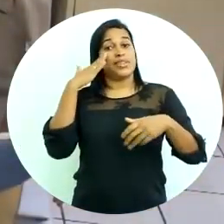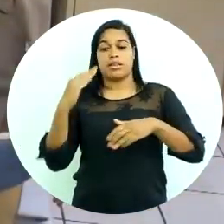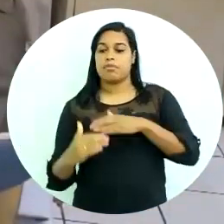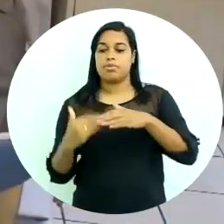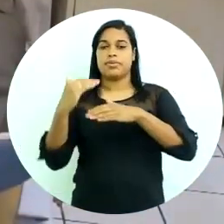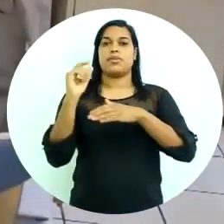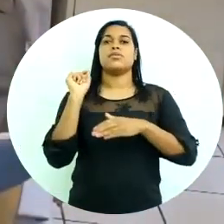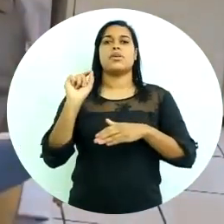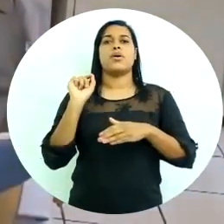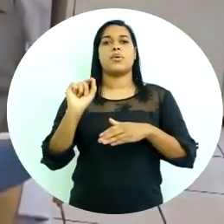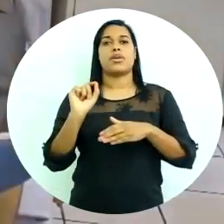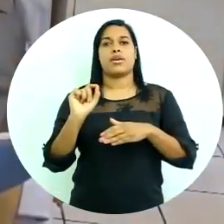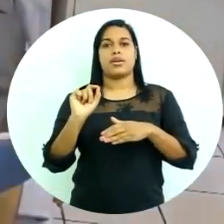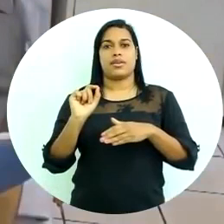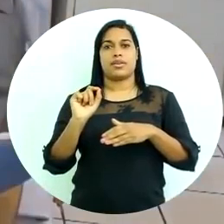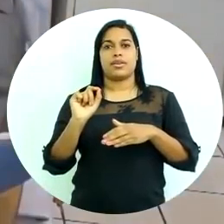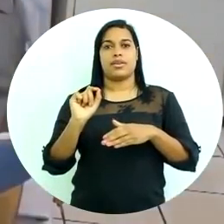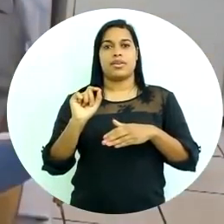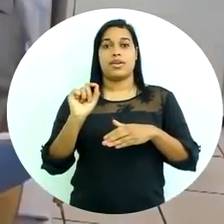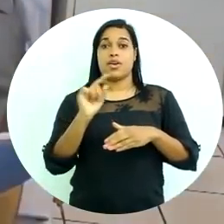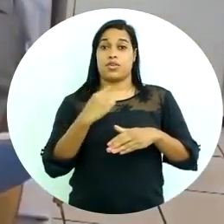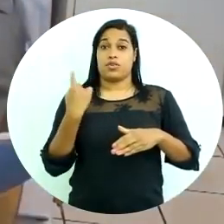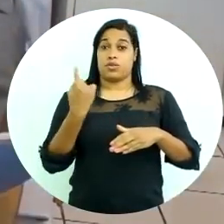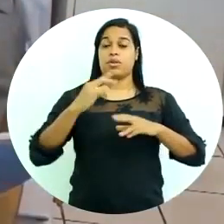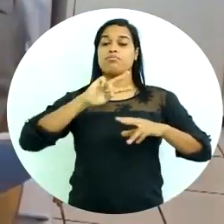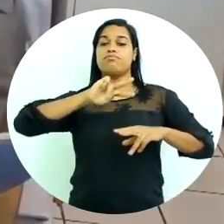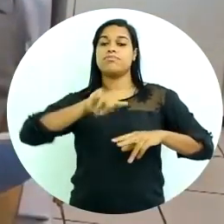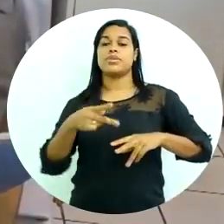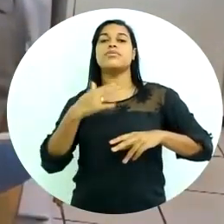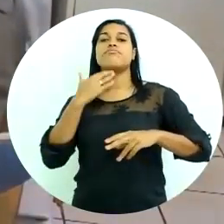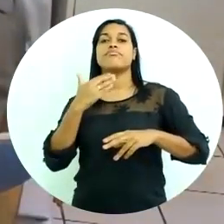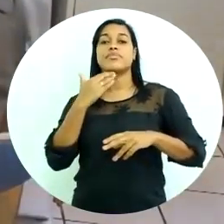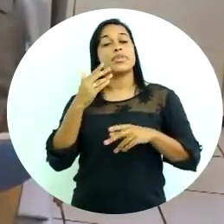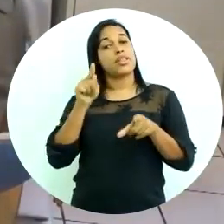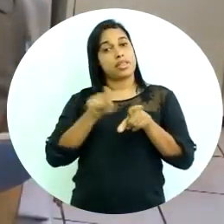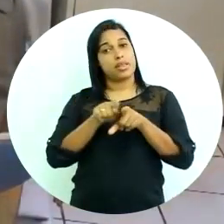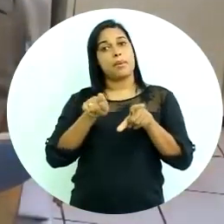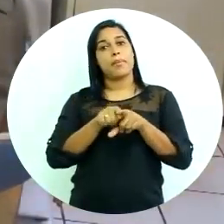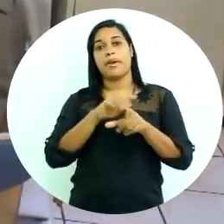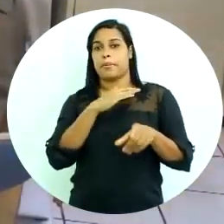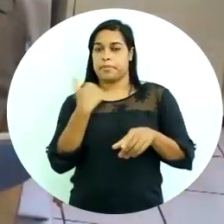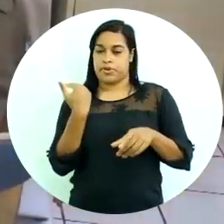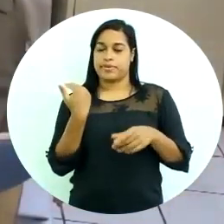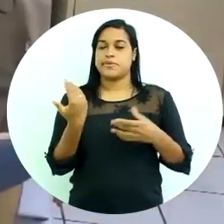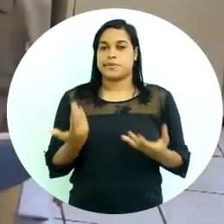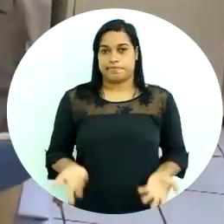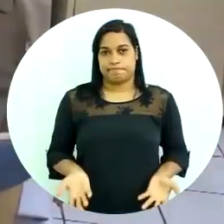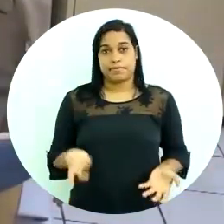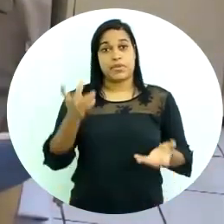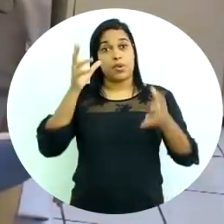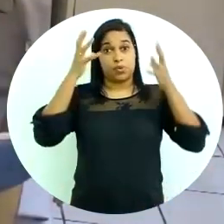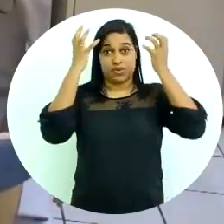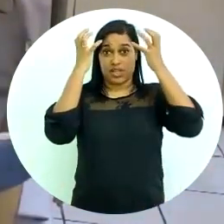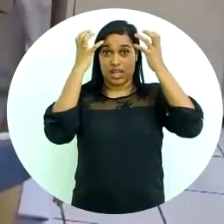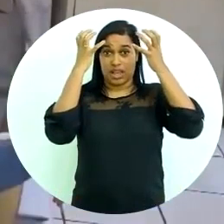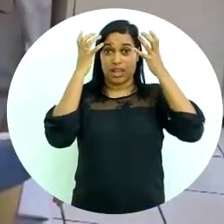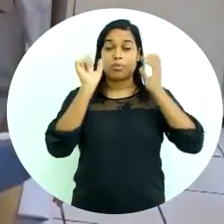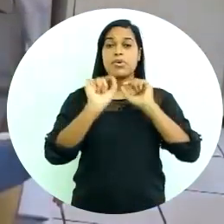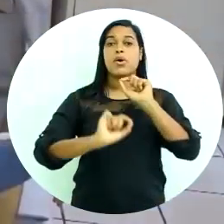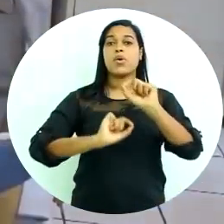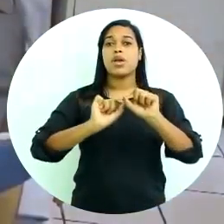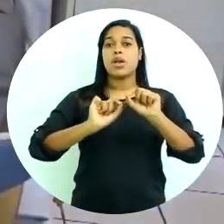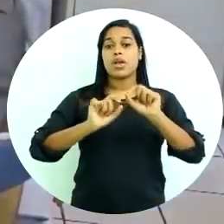será o quê? A lesão cerebral irreversível e, consequentemente, a morte. O cérebro, ele é um órgão que